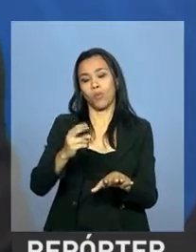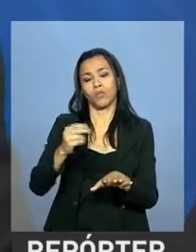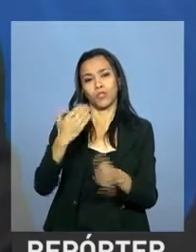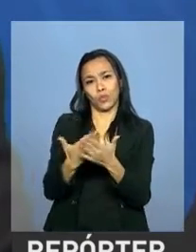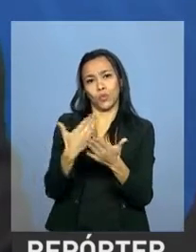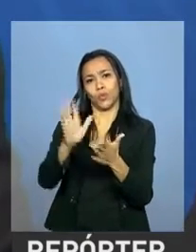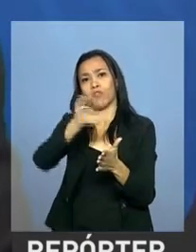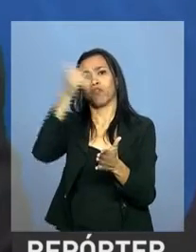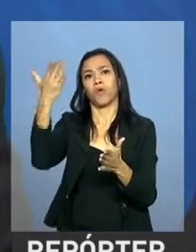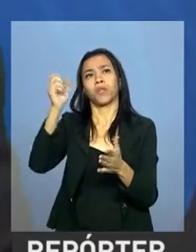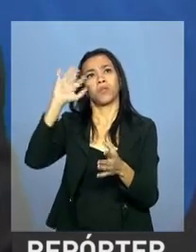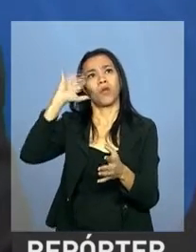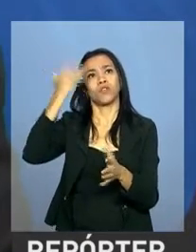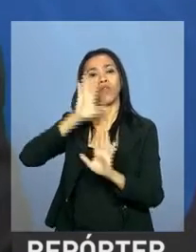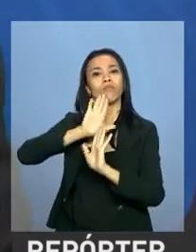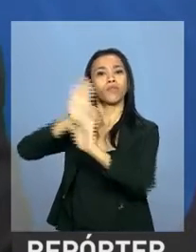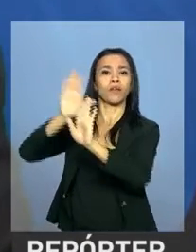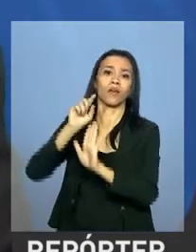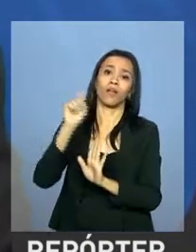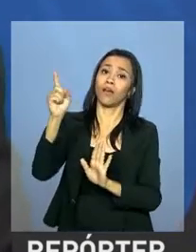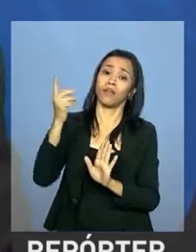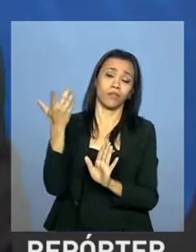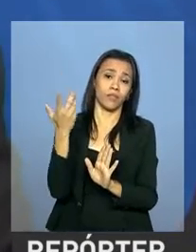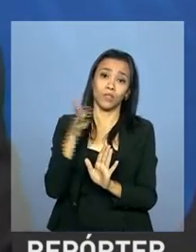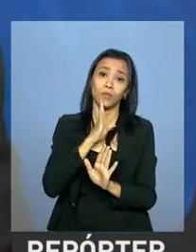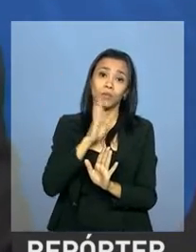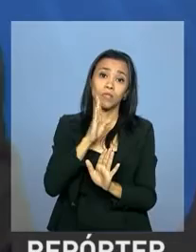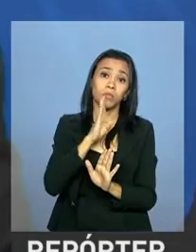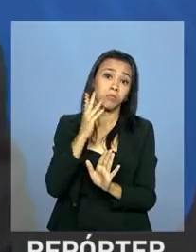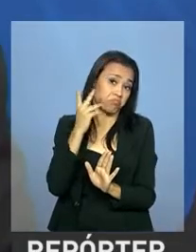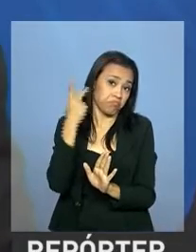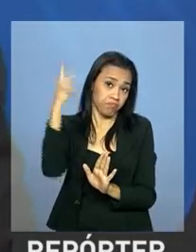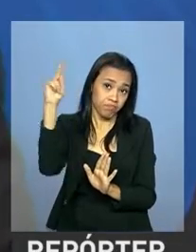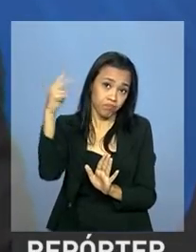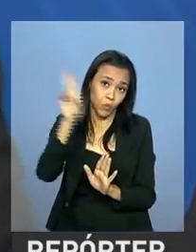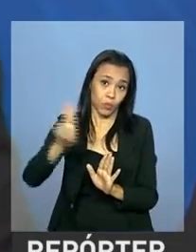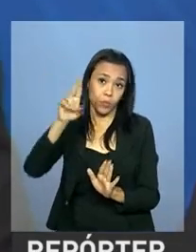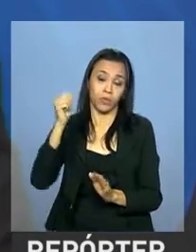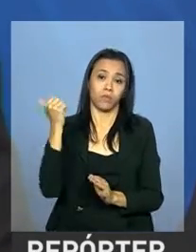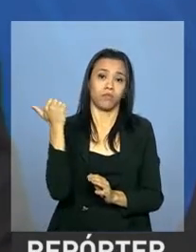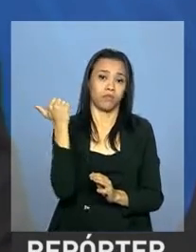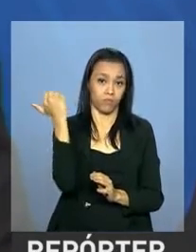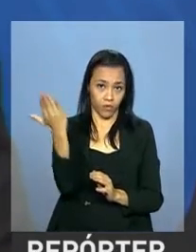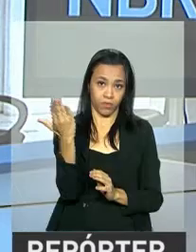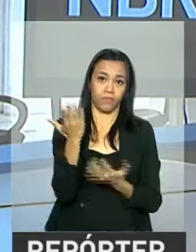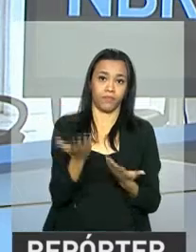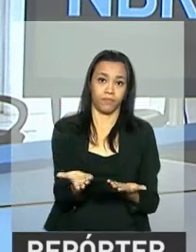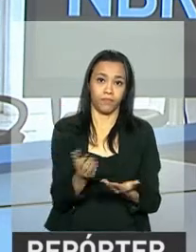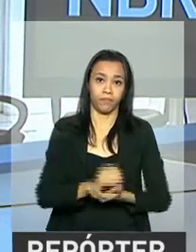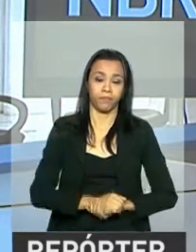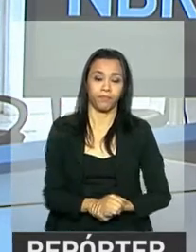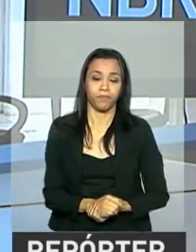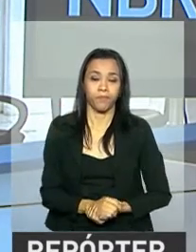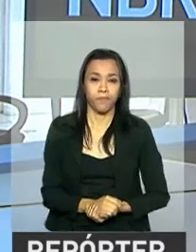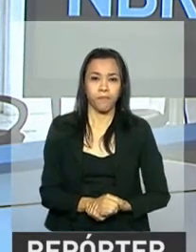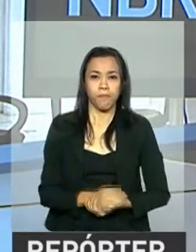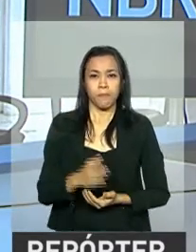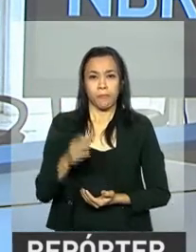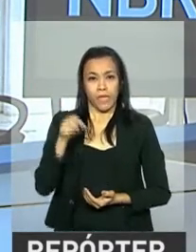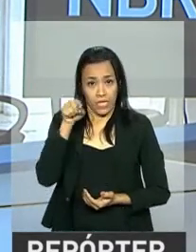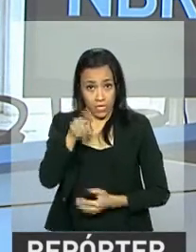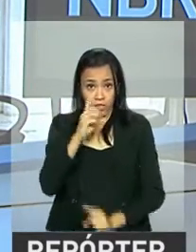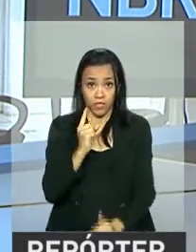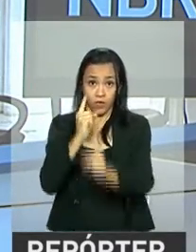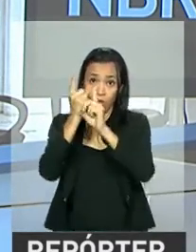exterior e lá aplicarem os seus os seus conhecimentos e nesse encontro